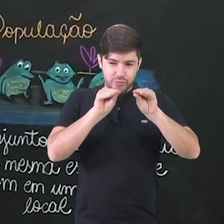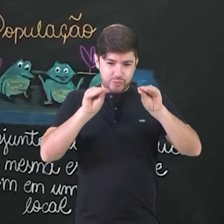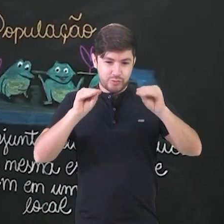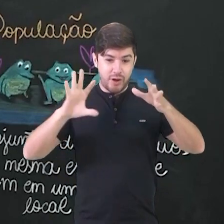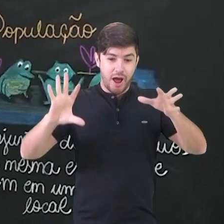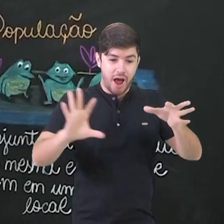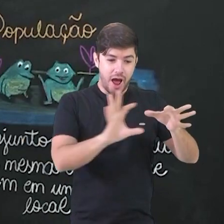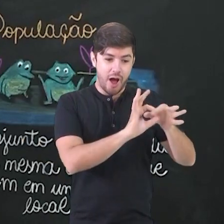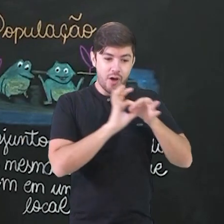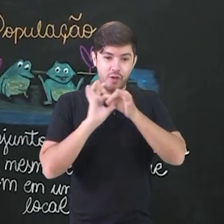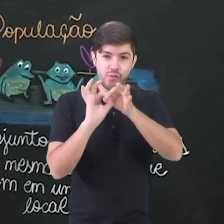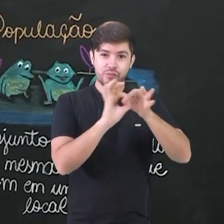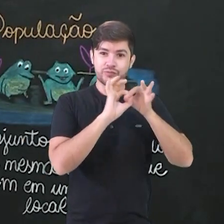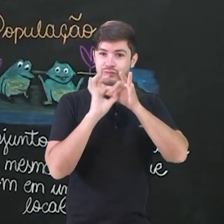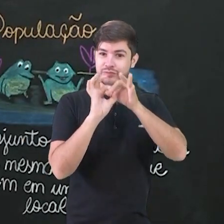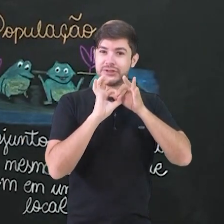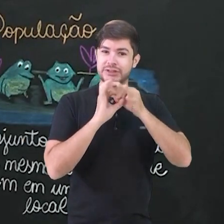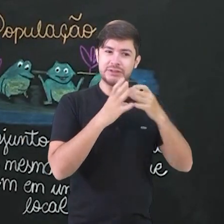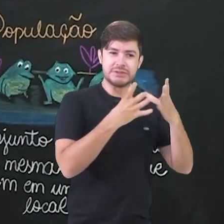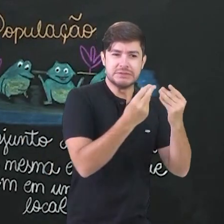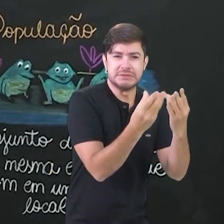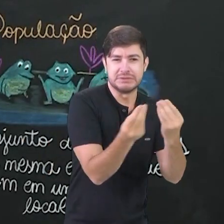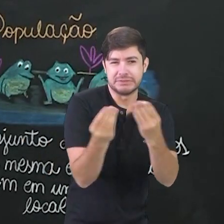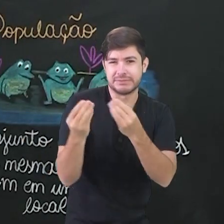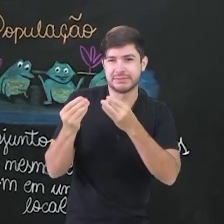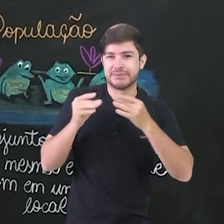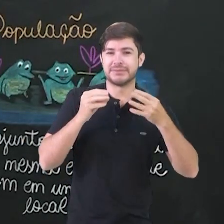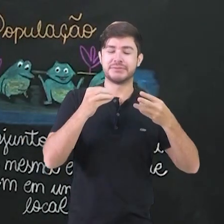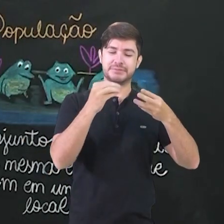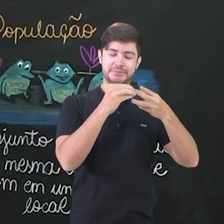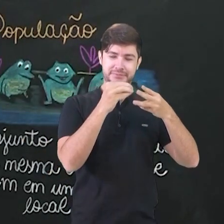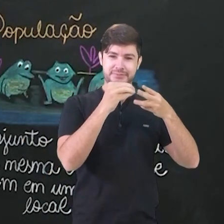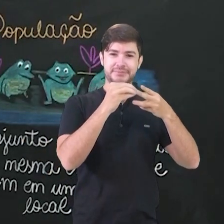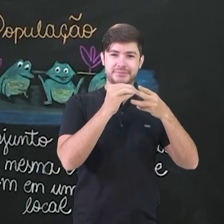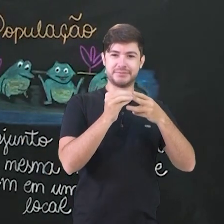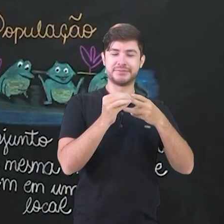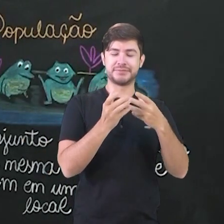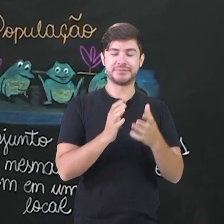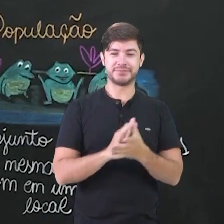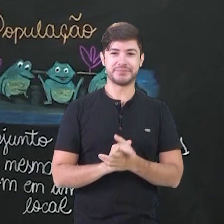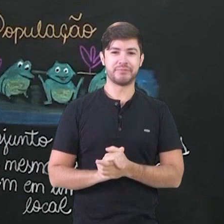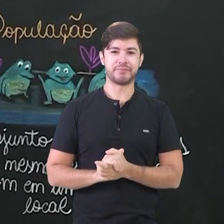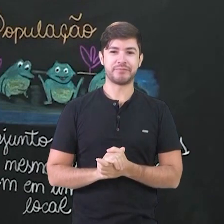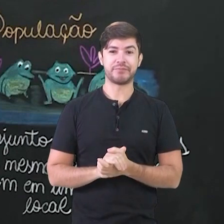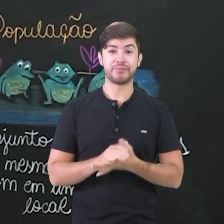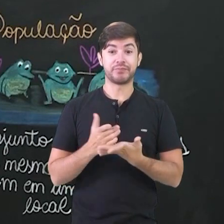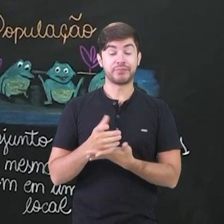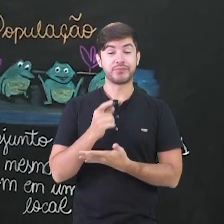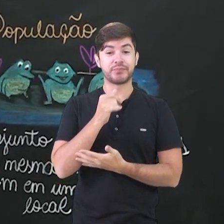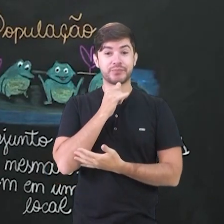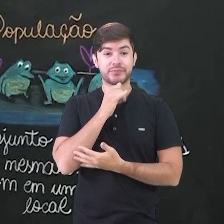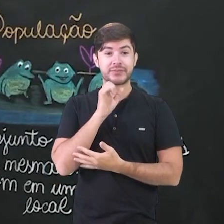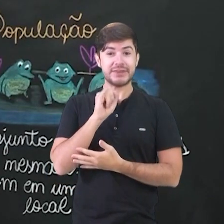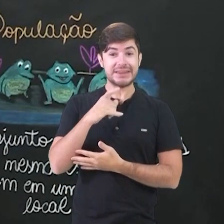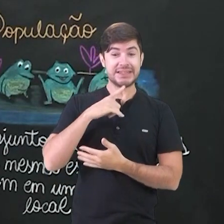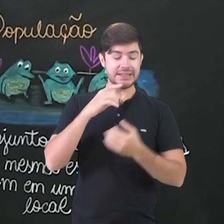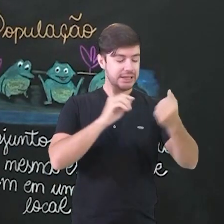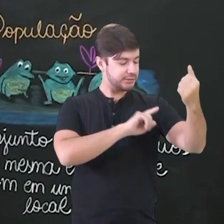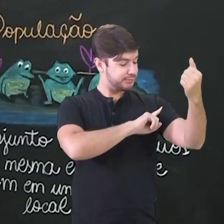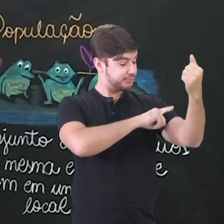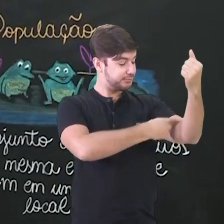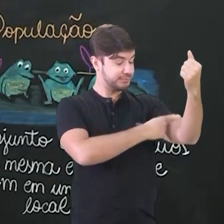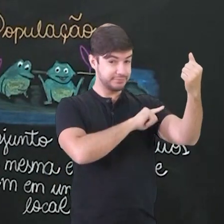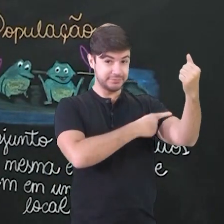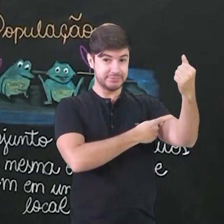aqui, união de células, células unidas com a mesma função. Se eu tenho aqui no meu músculo, no